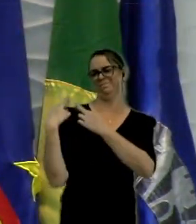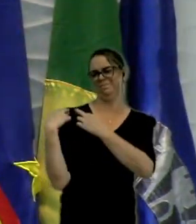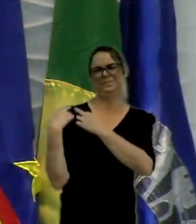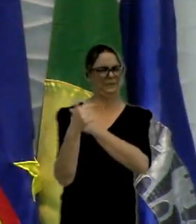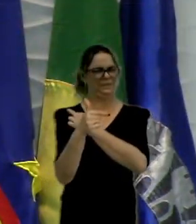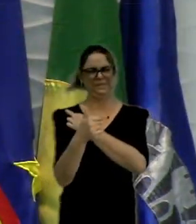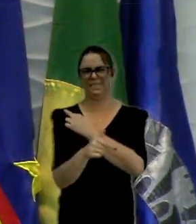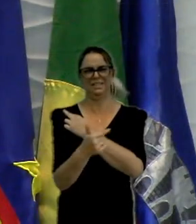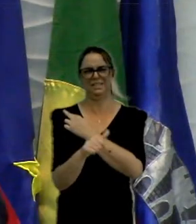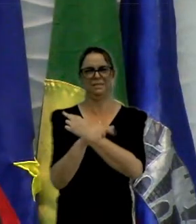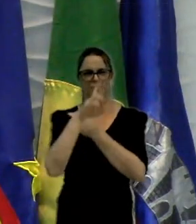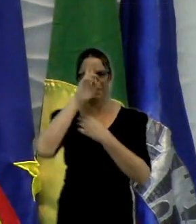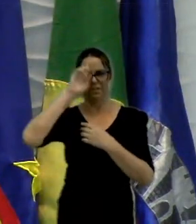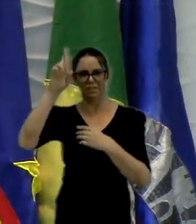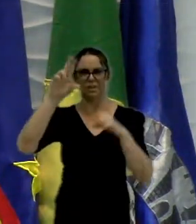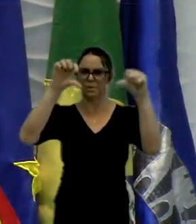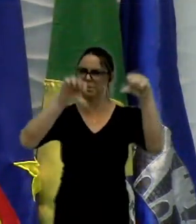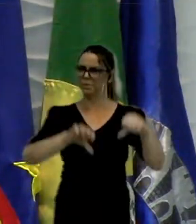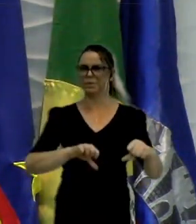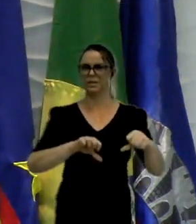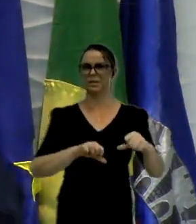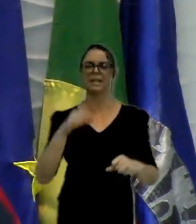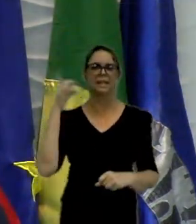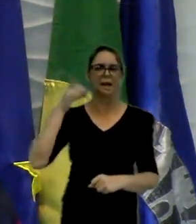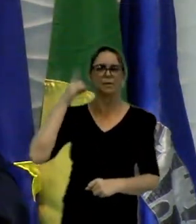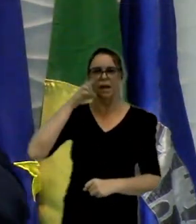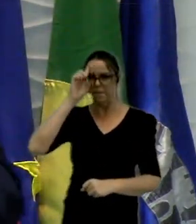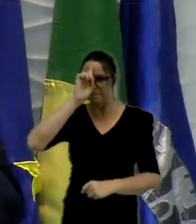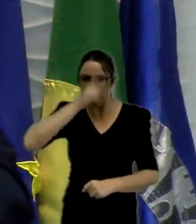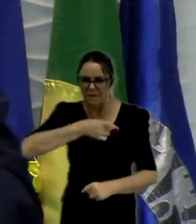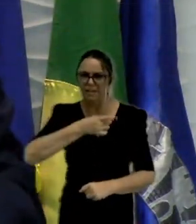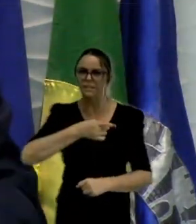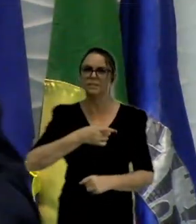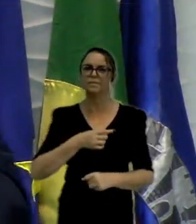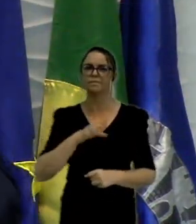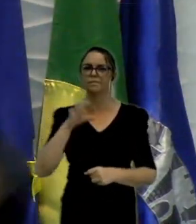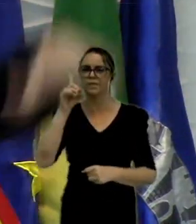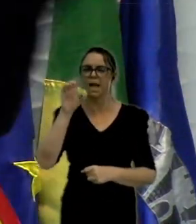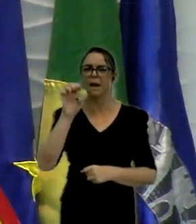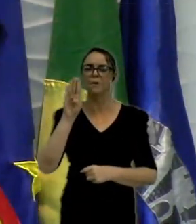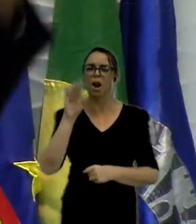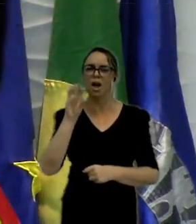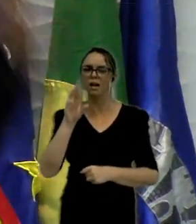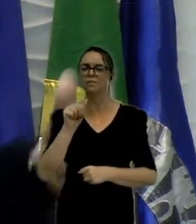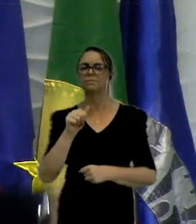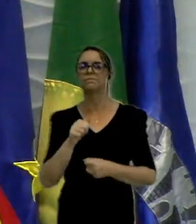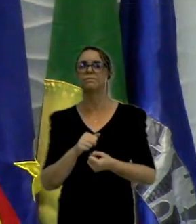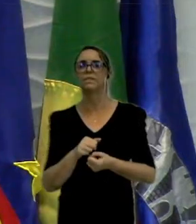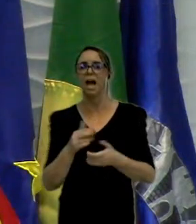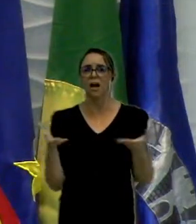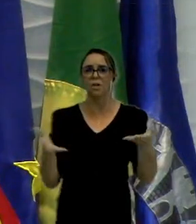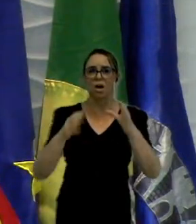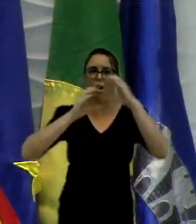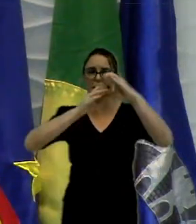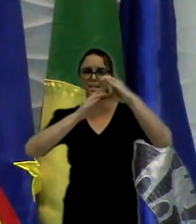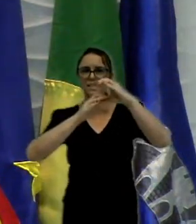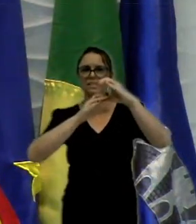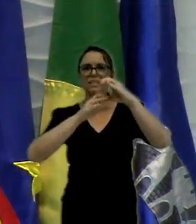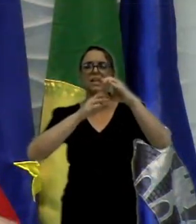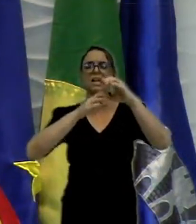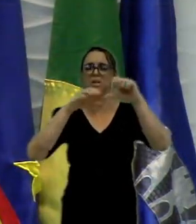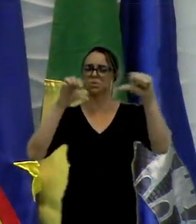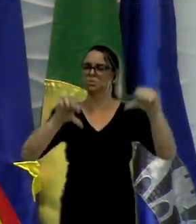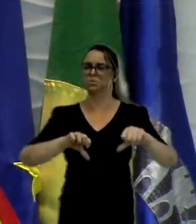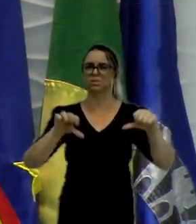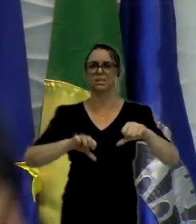que não funciona, comandada pela deputada Débora Almeida. Daí, a Compesa caindo pelas tabelas, sem